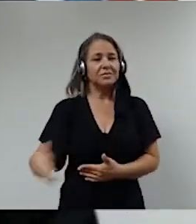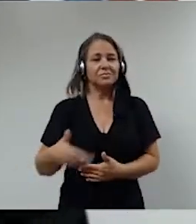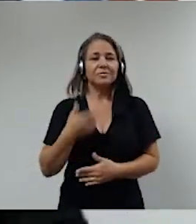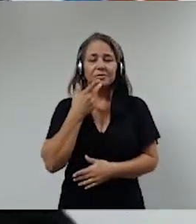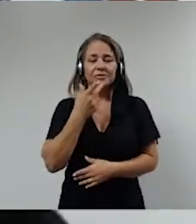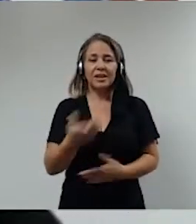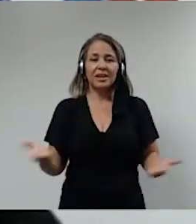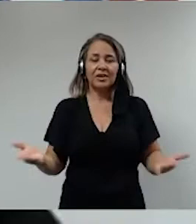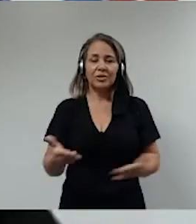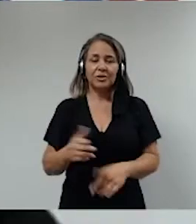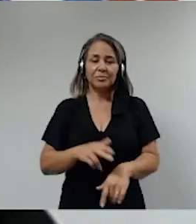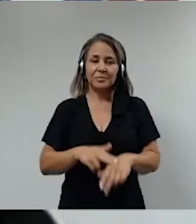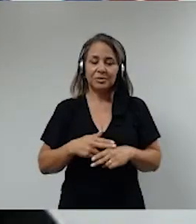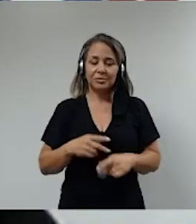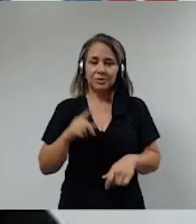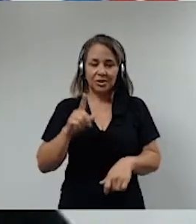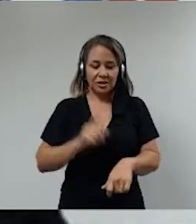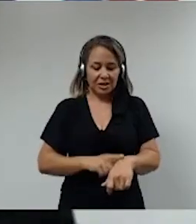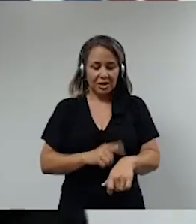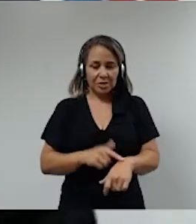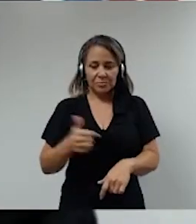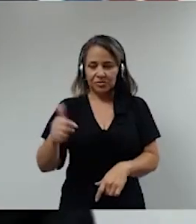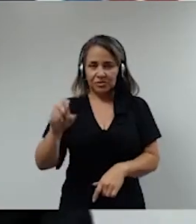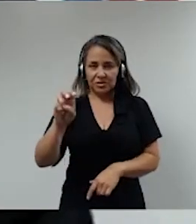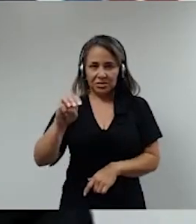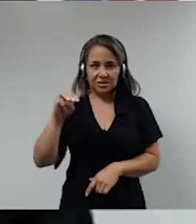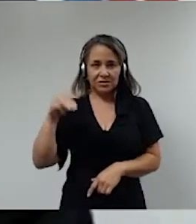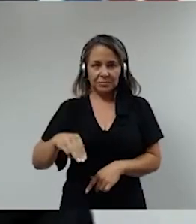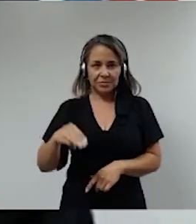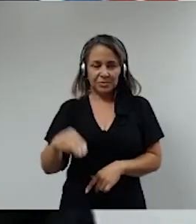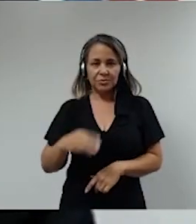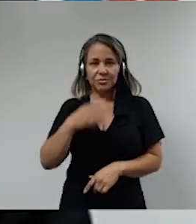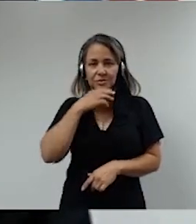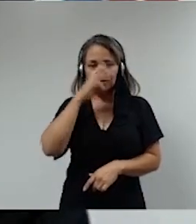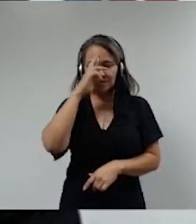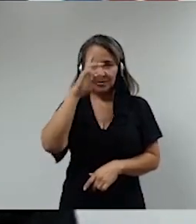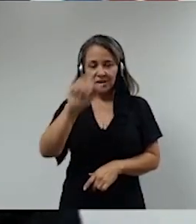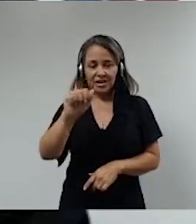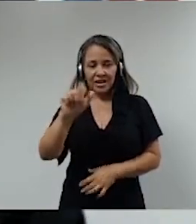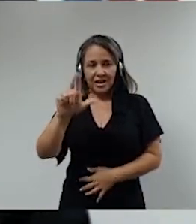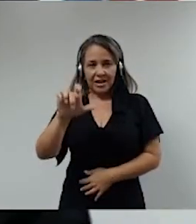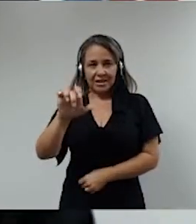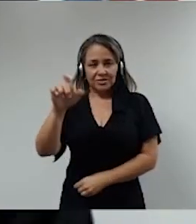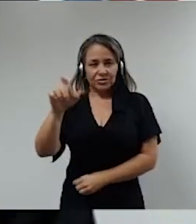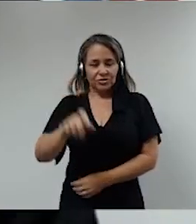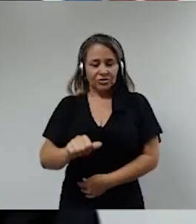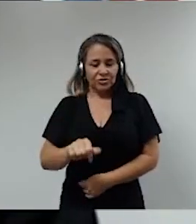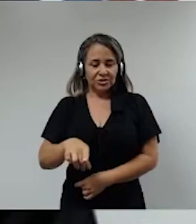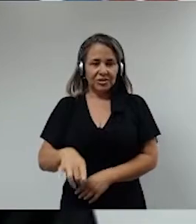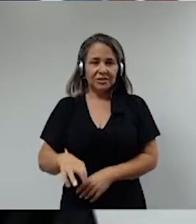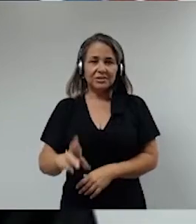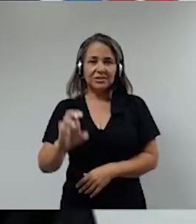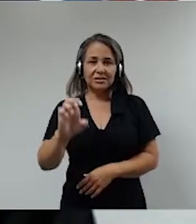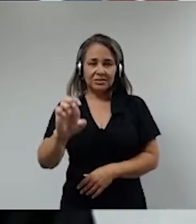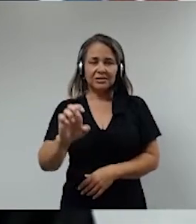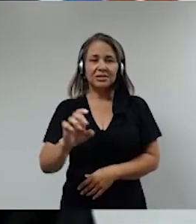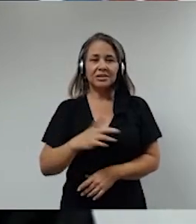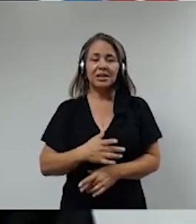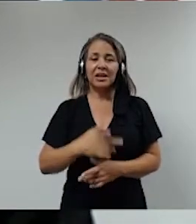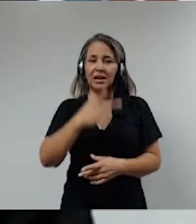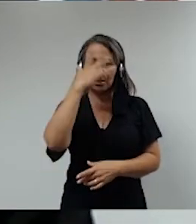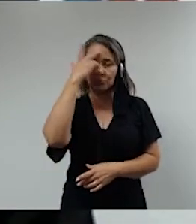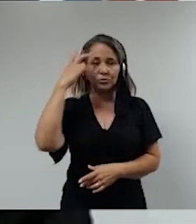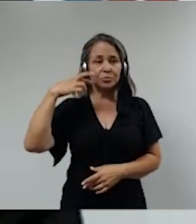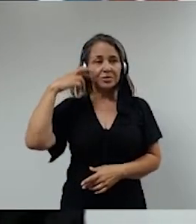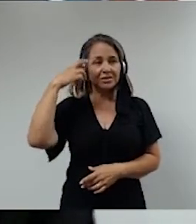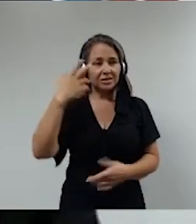palavra também pelo tempo de 15 minutos ao doutor Alexandre Cordeiro, que, como já anunciado, é o atual superintendente-geral